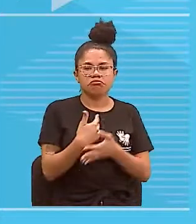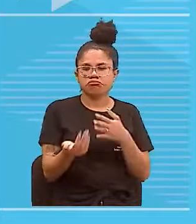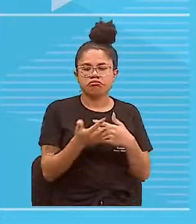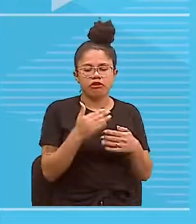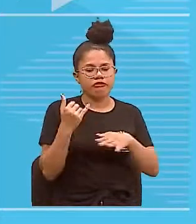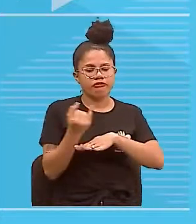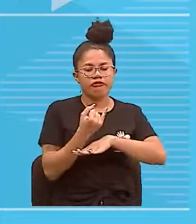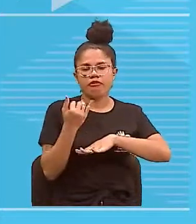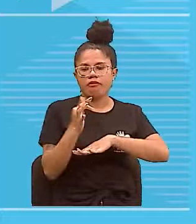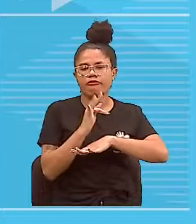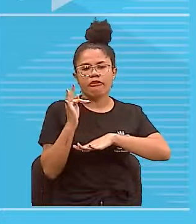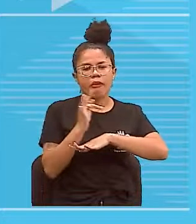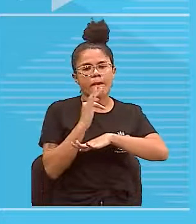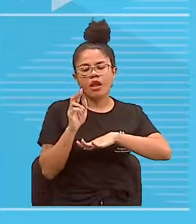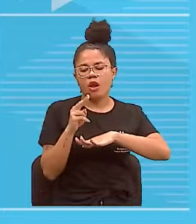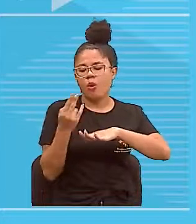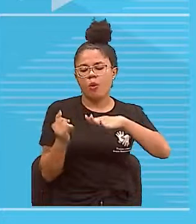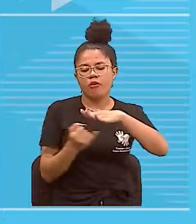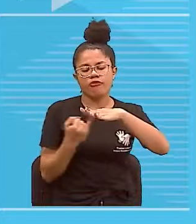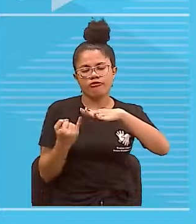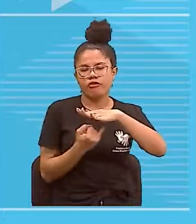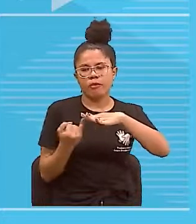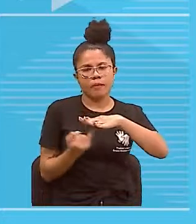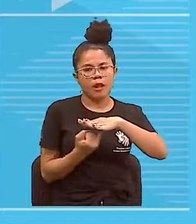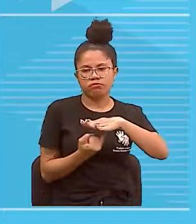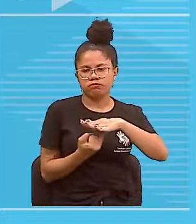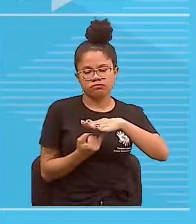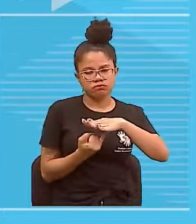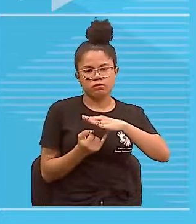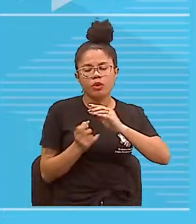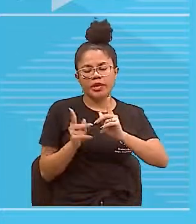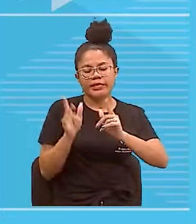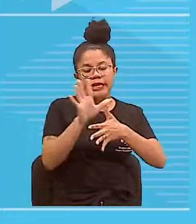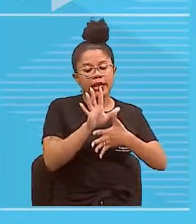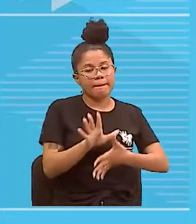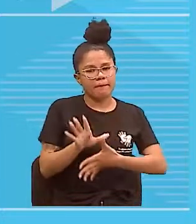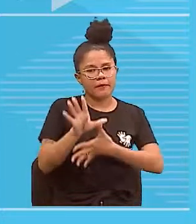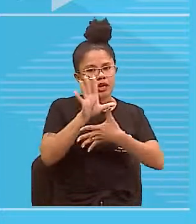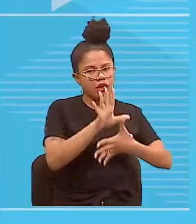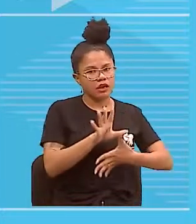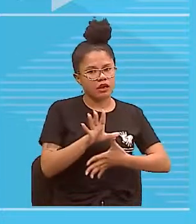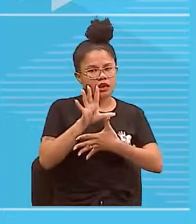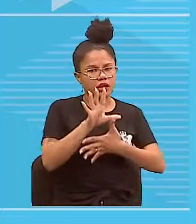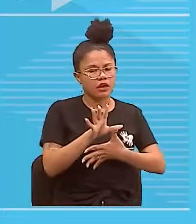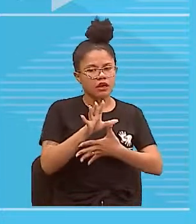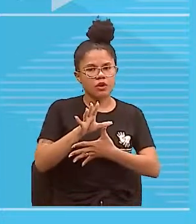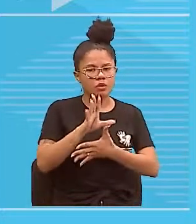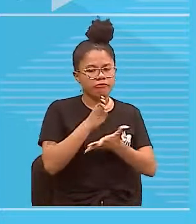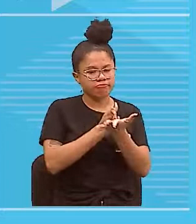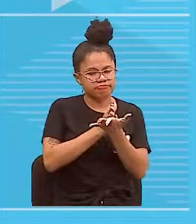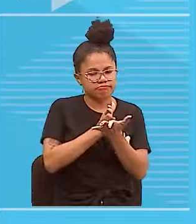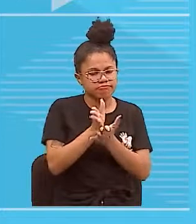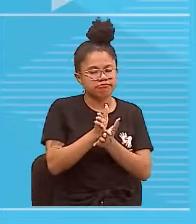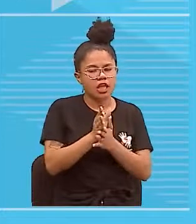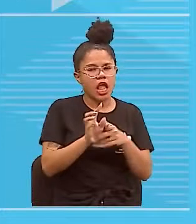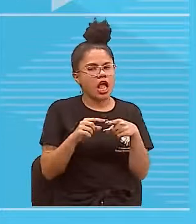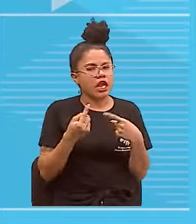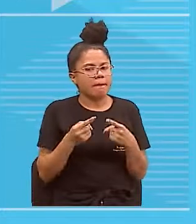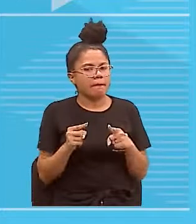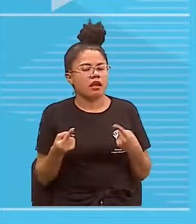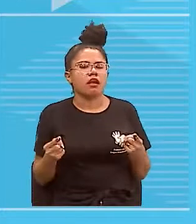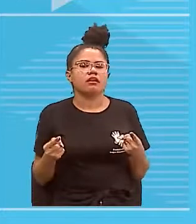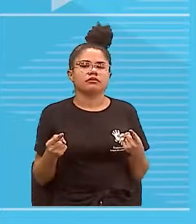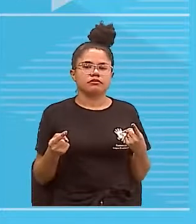situação ou seja não se segue na América e a gramática né